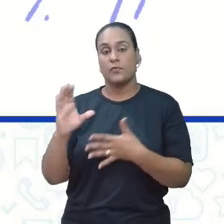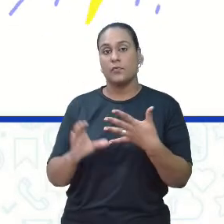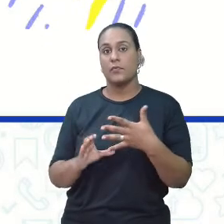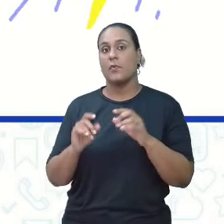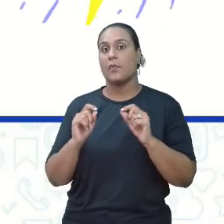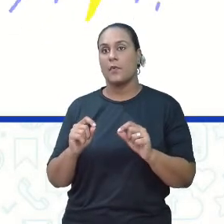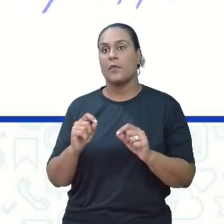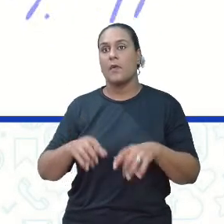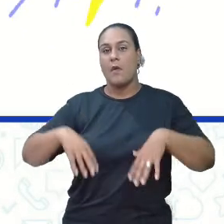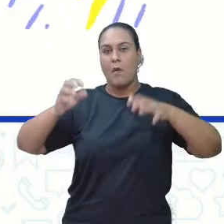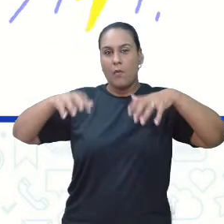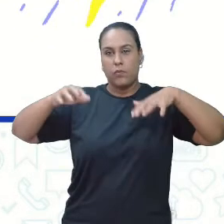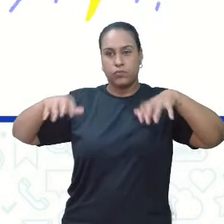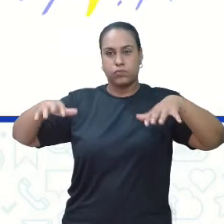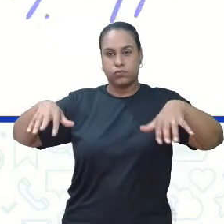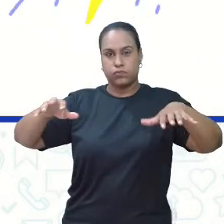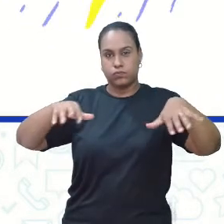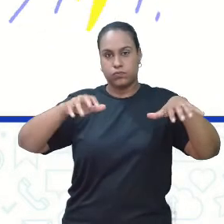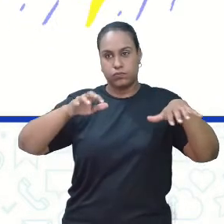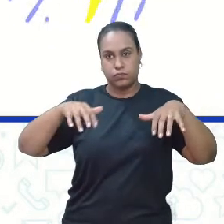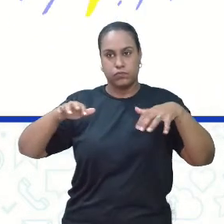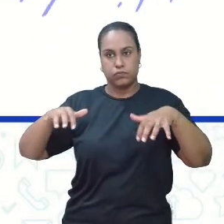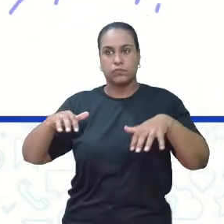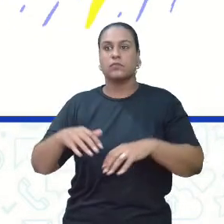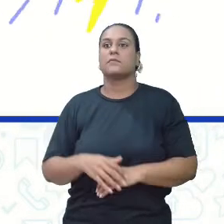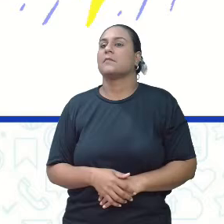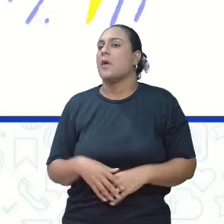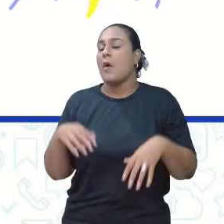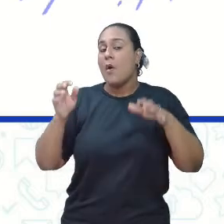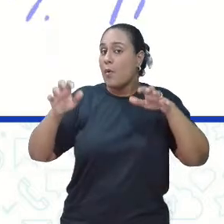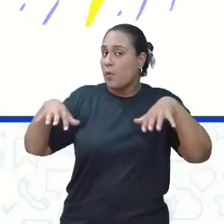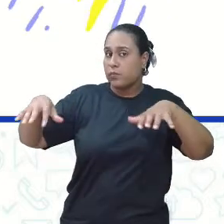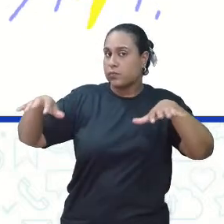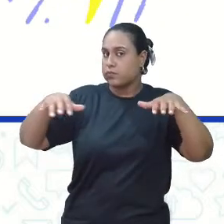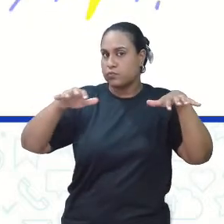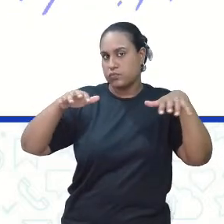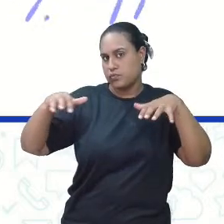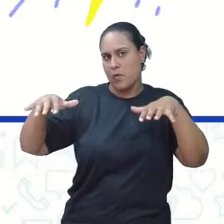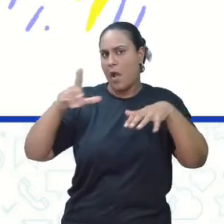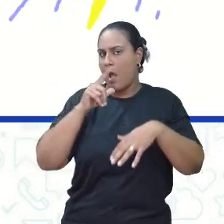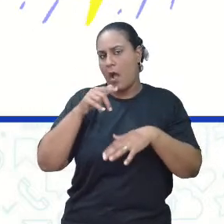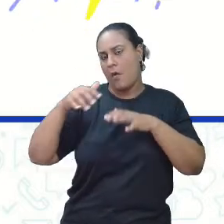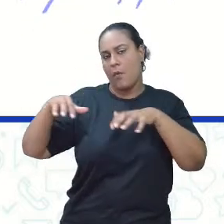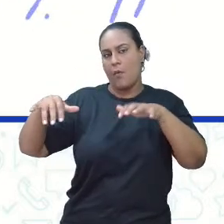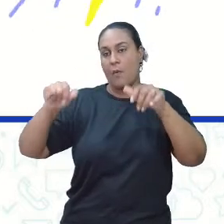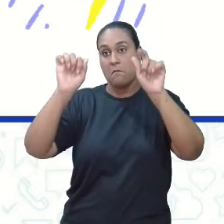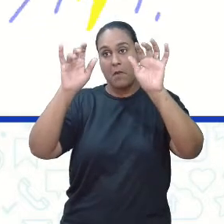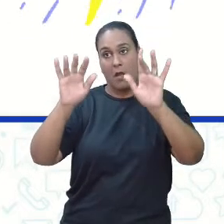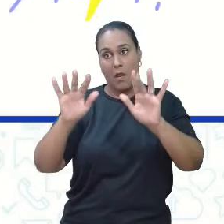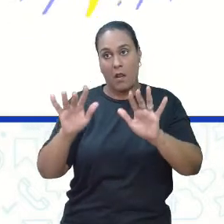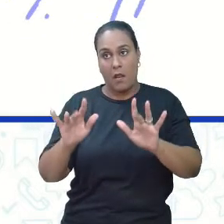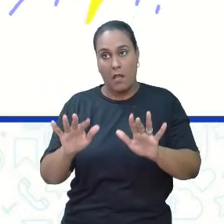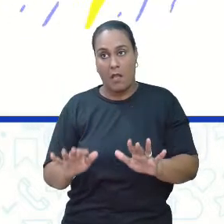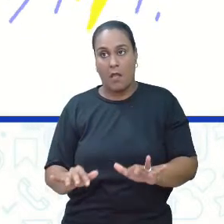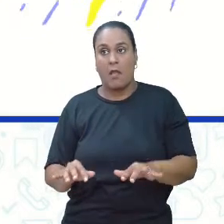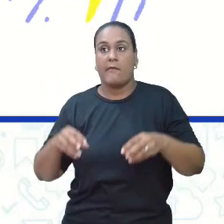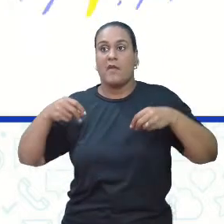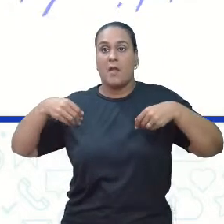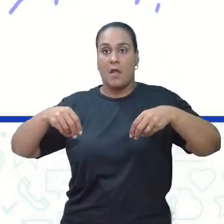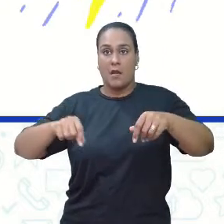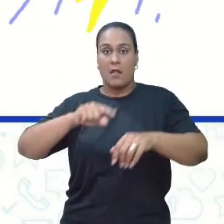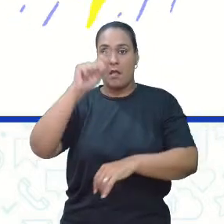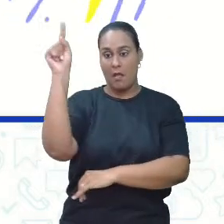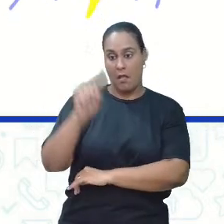em tempestades, certo? As tempestades são de chuvas, neves, granizo,